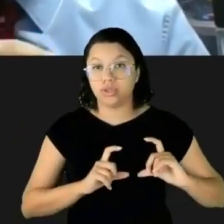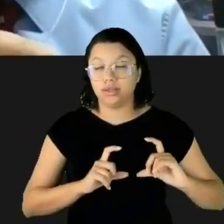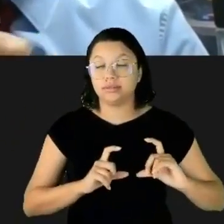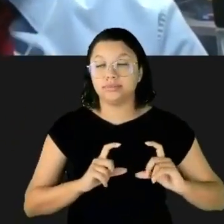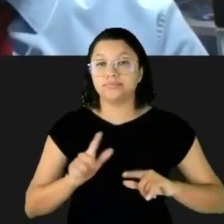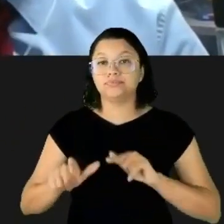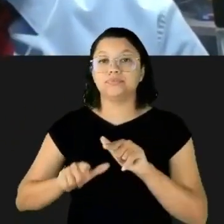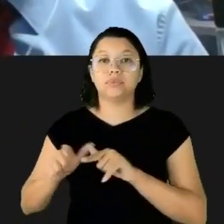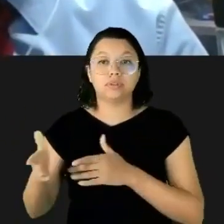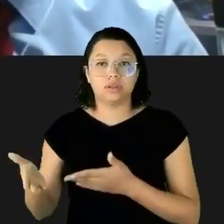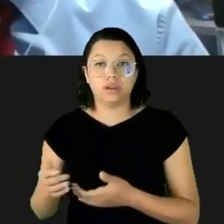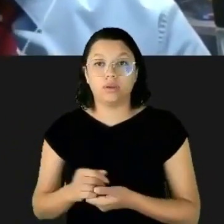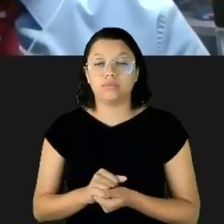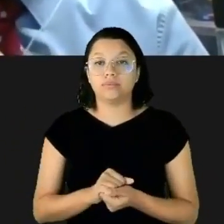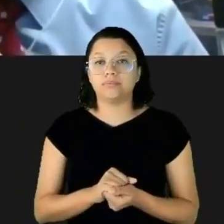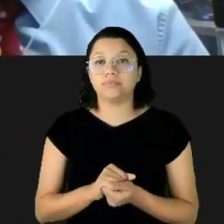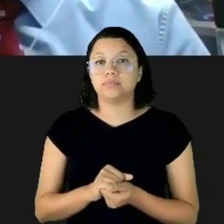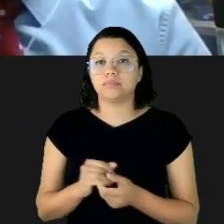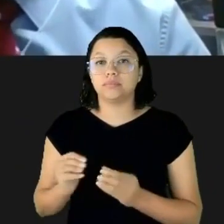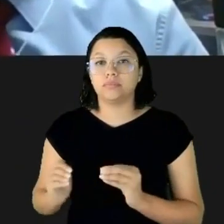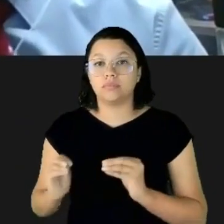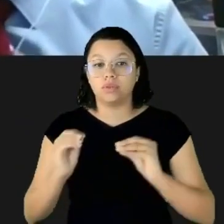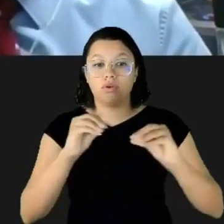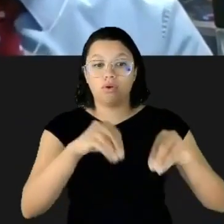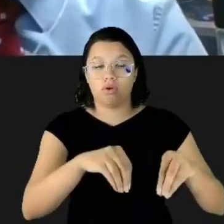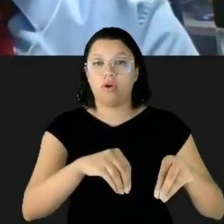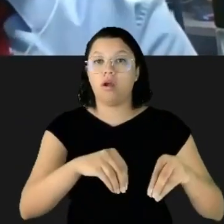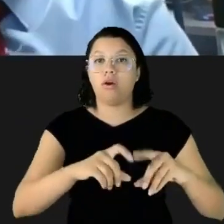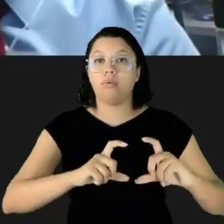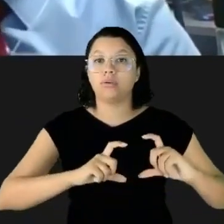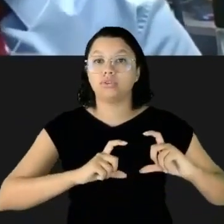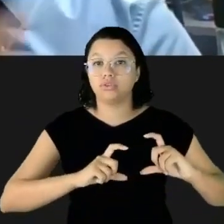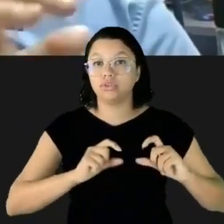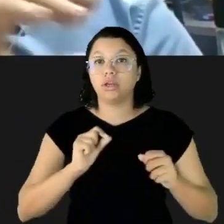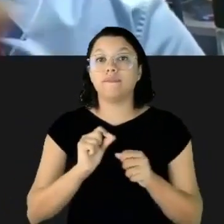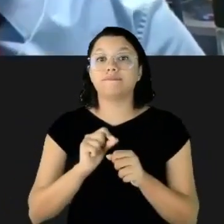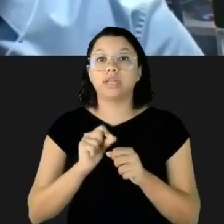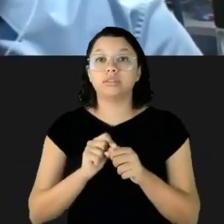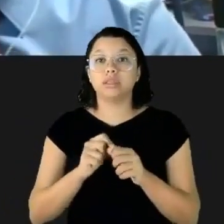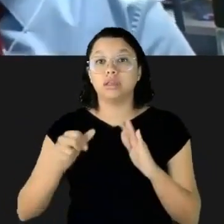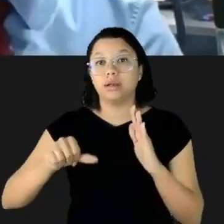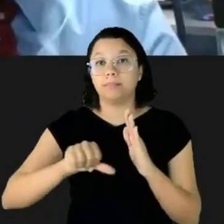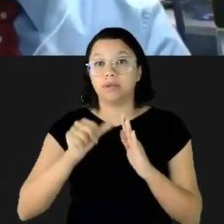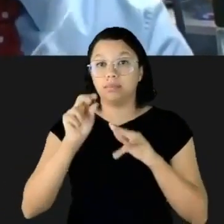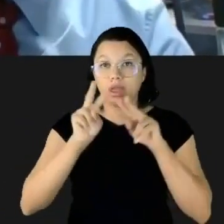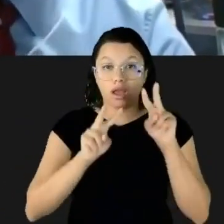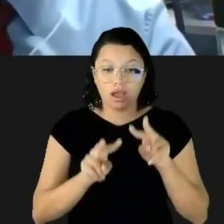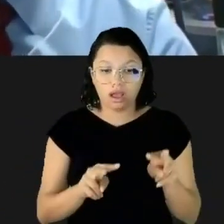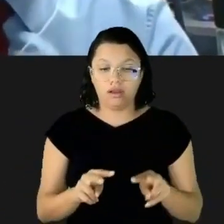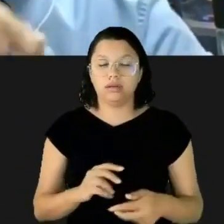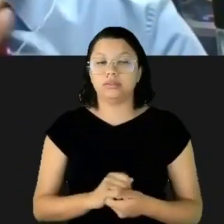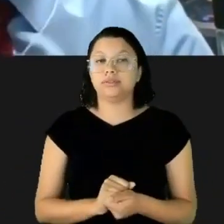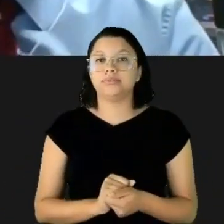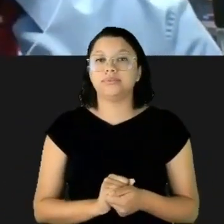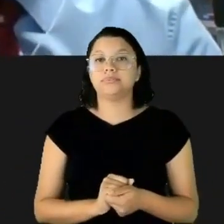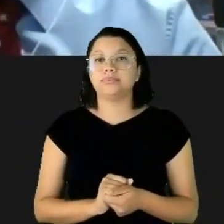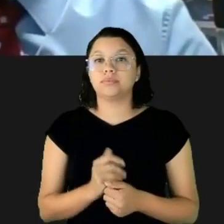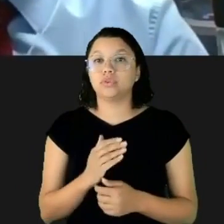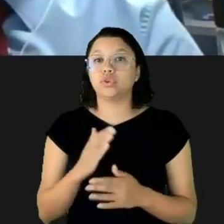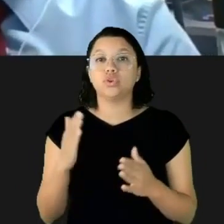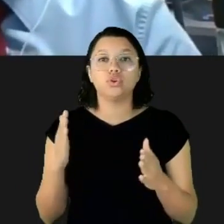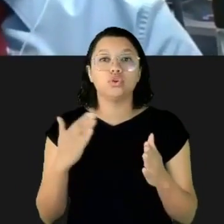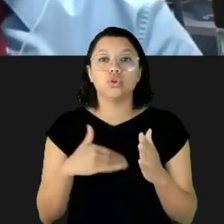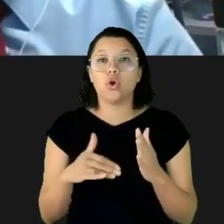na tarefa minutar sentença é lançada uma etiqueta assim fazer a triagem e toda